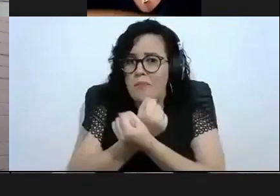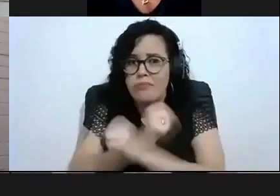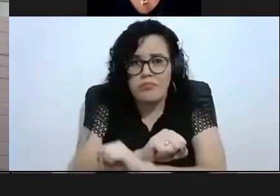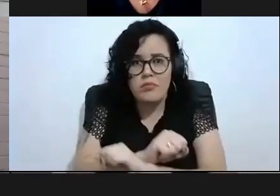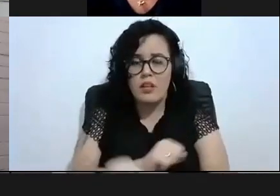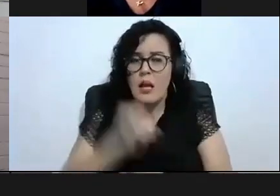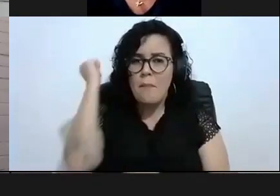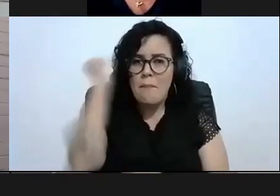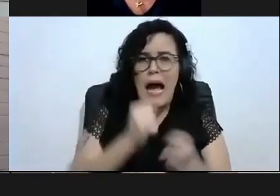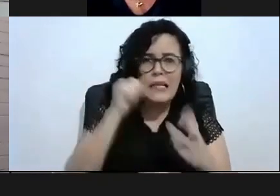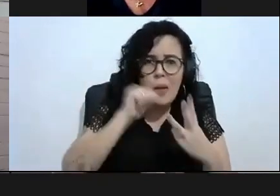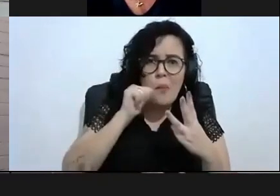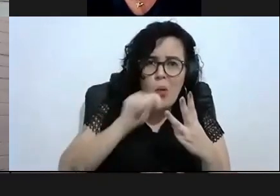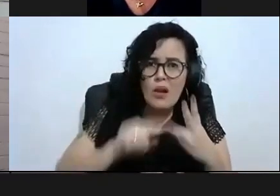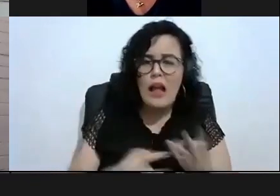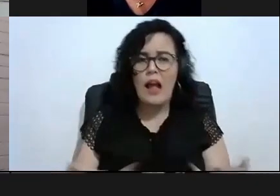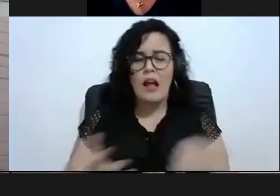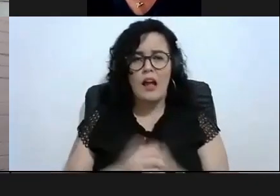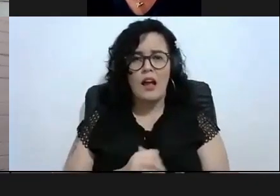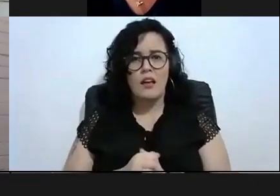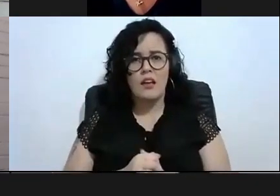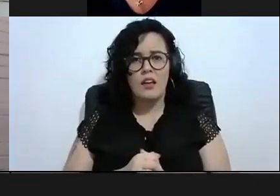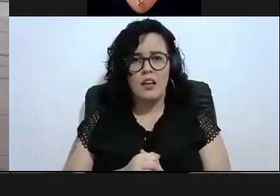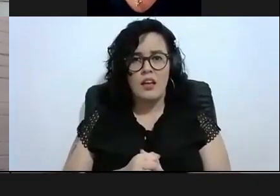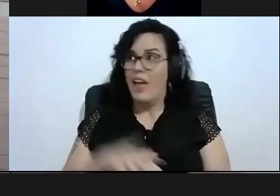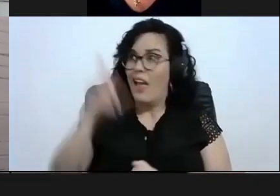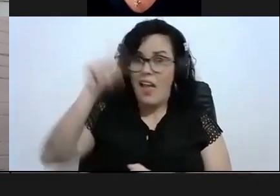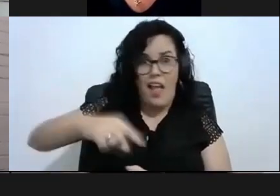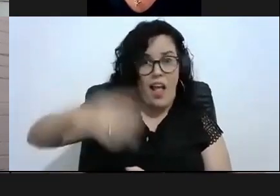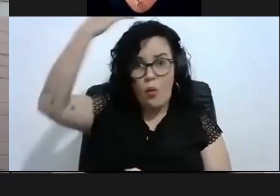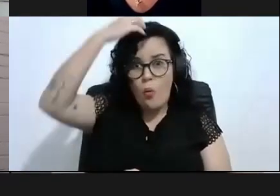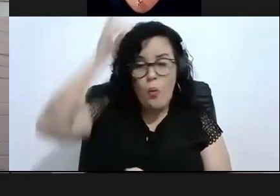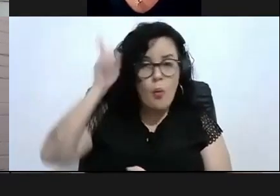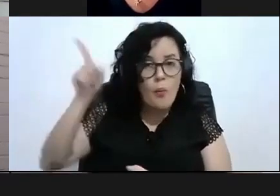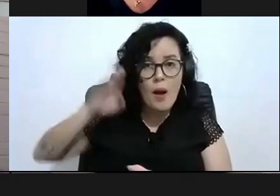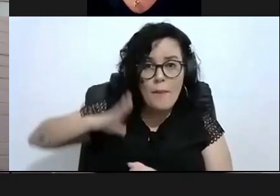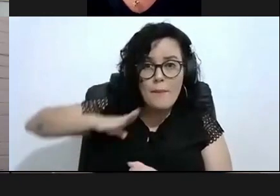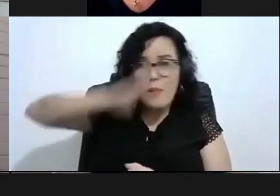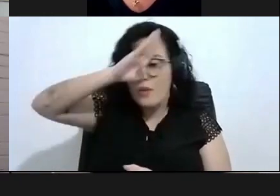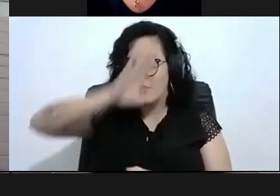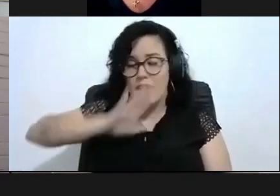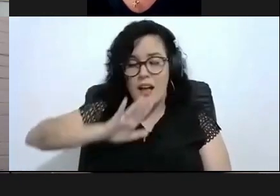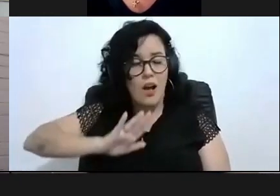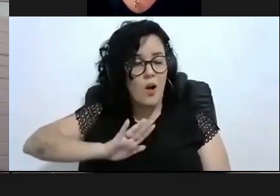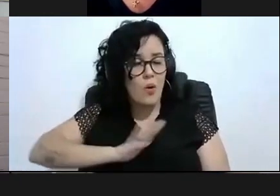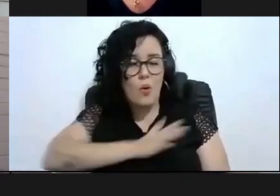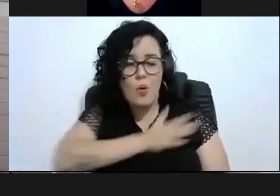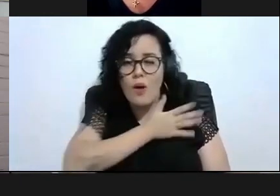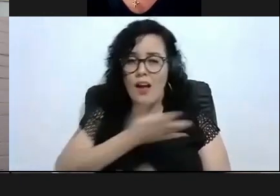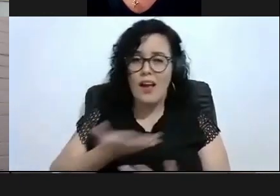e todo esse ambiente de Bolsonaro que é muito cruel.